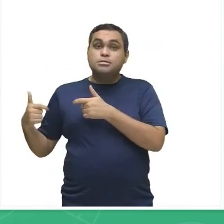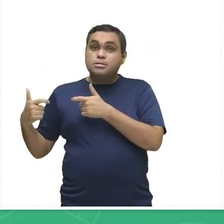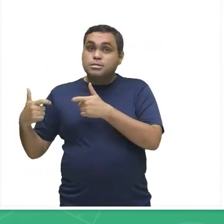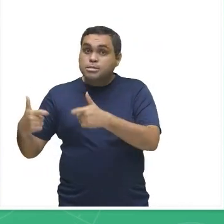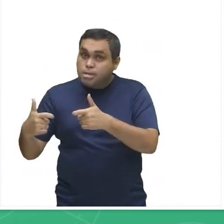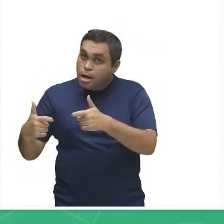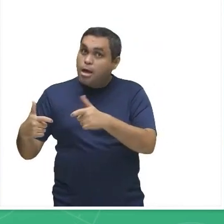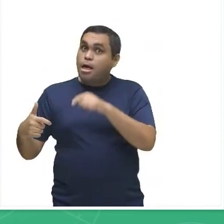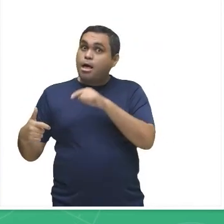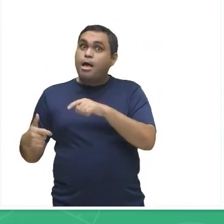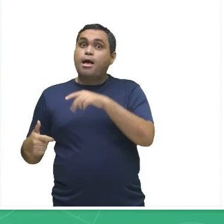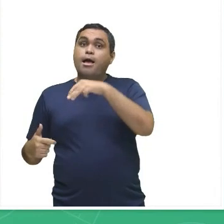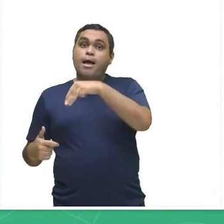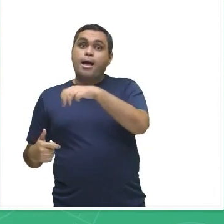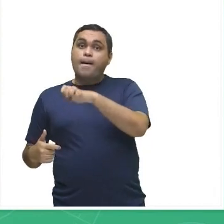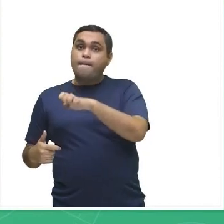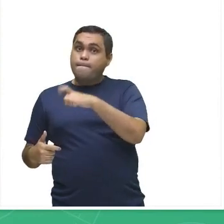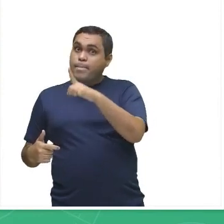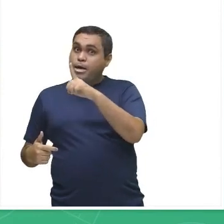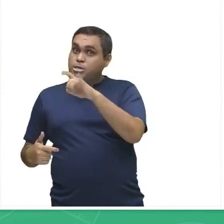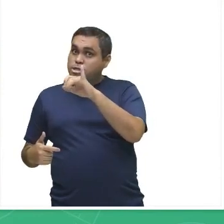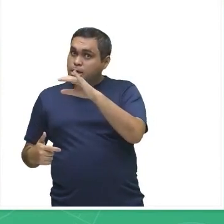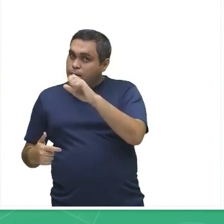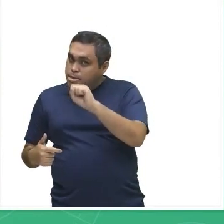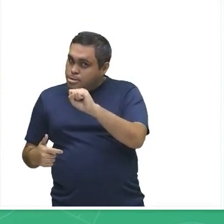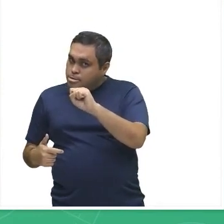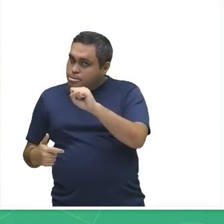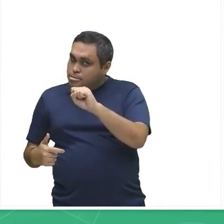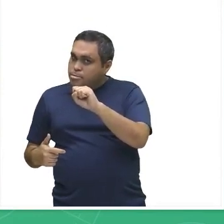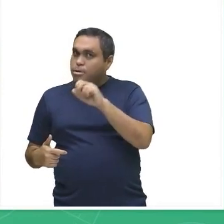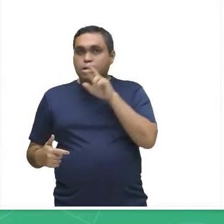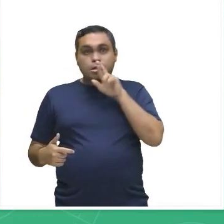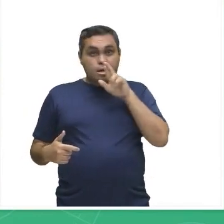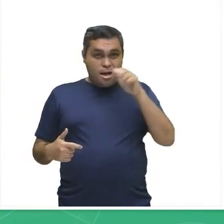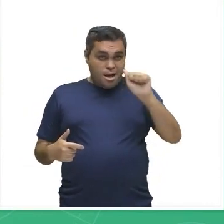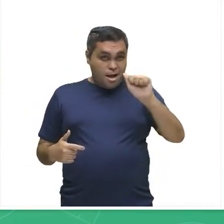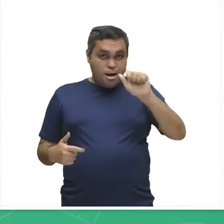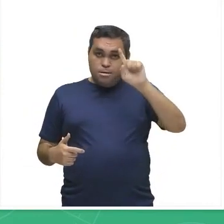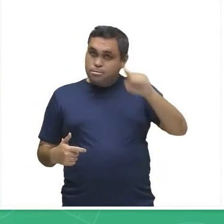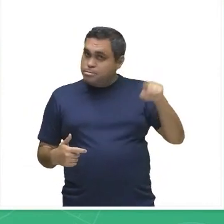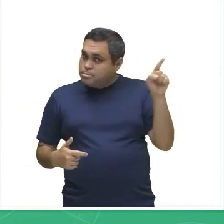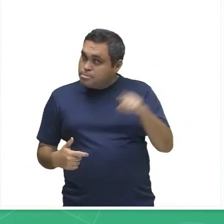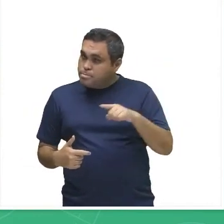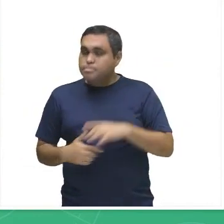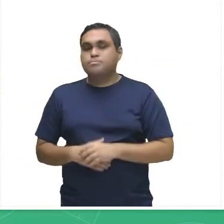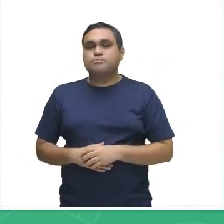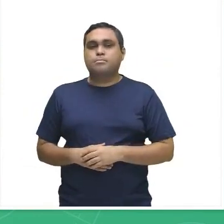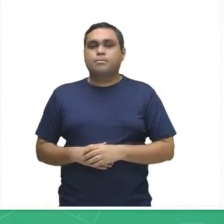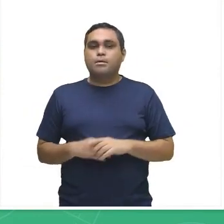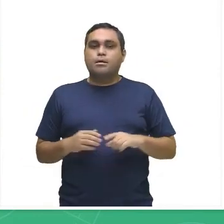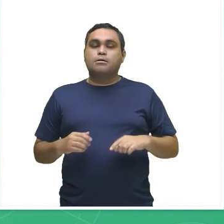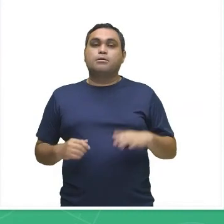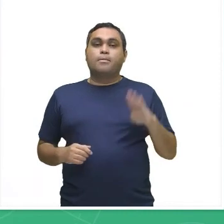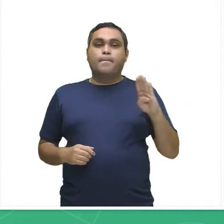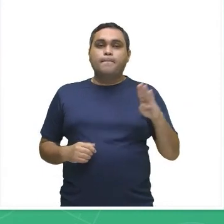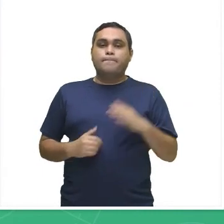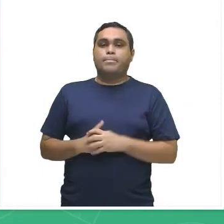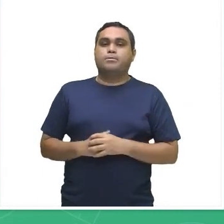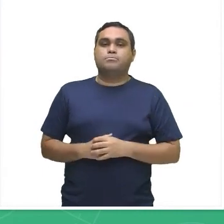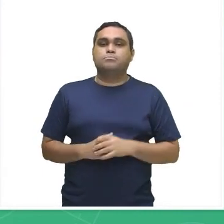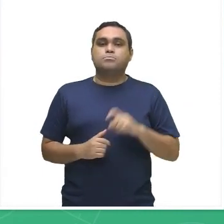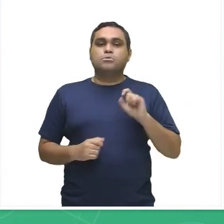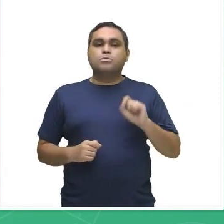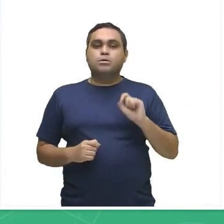guerras médicas. Muito bem, você não marcou essa, tenho certeza. Uma luta entre dórios e aqueus na época